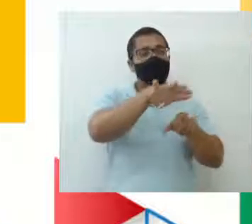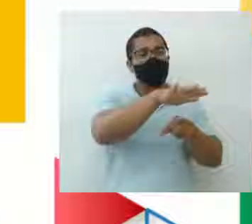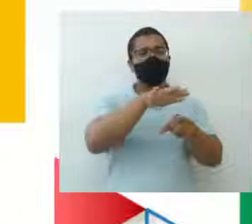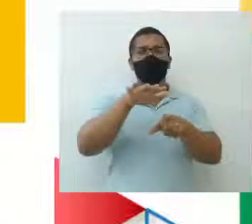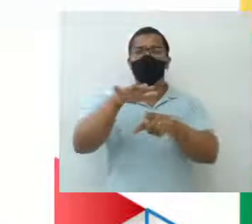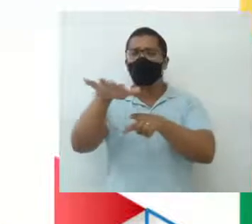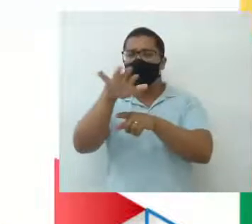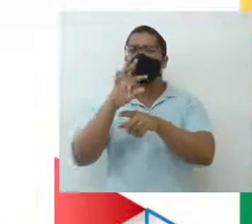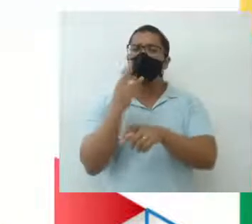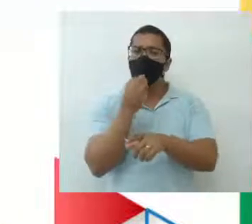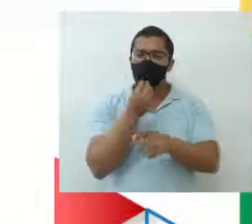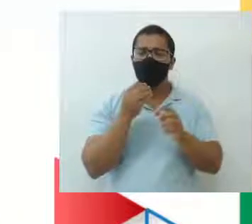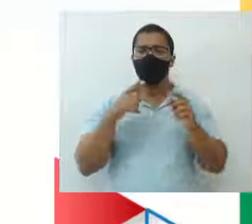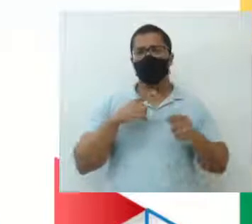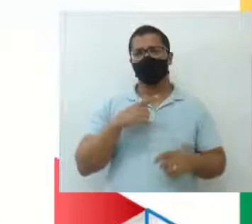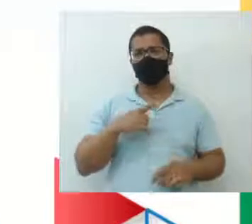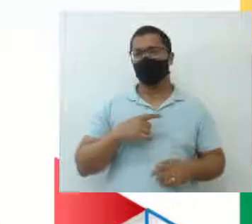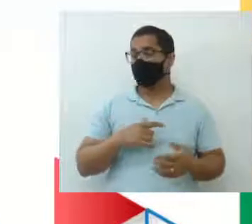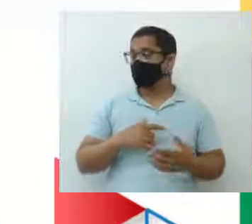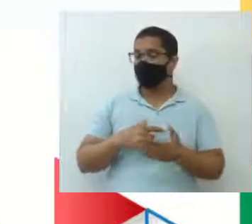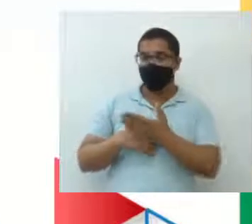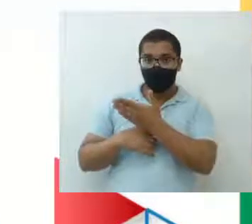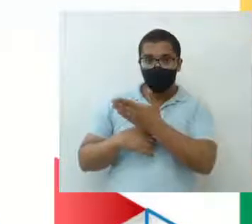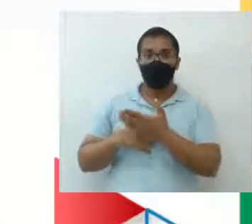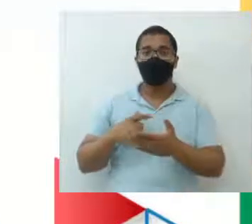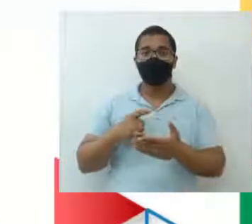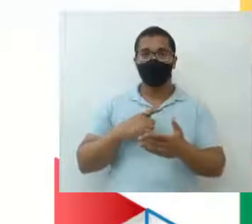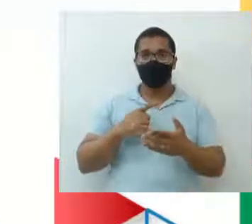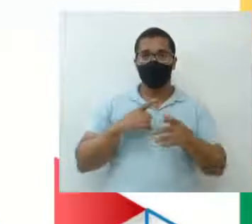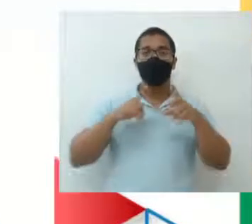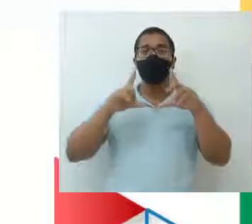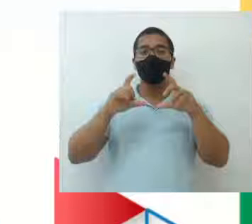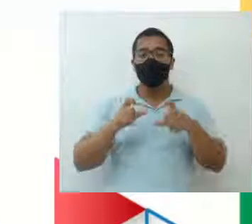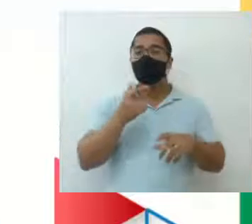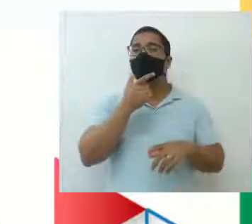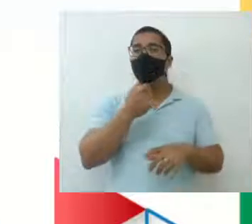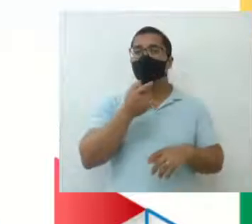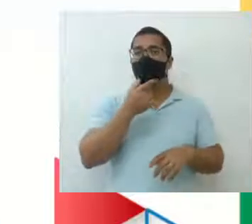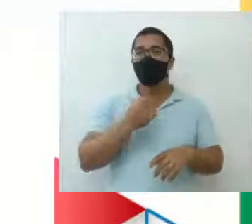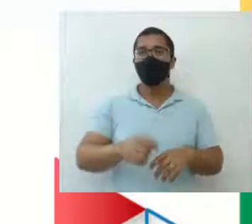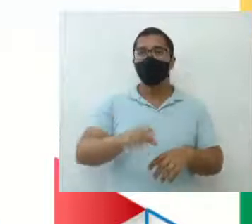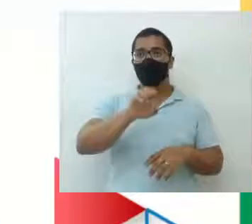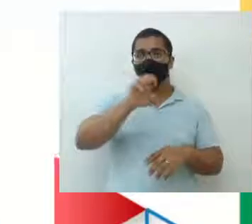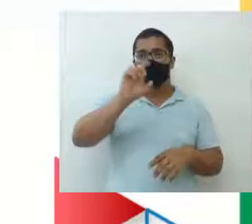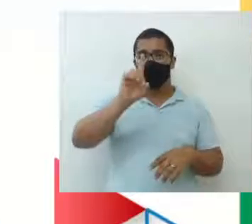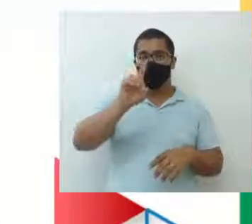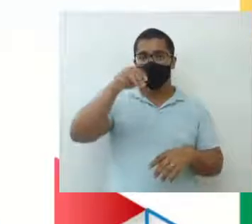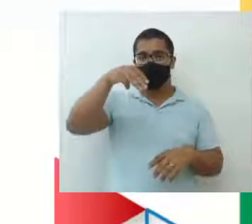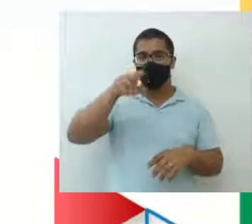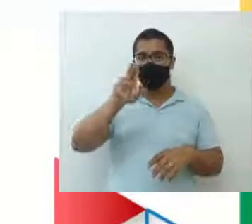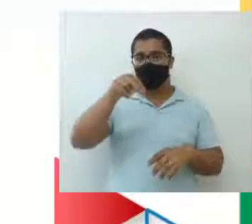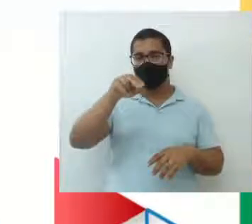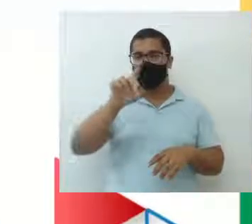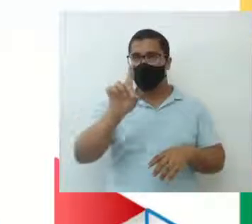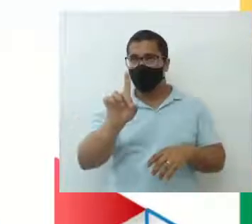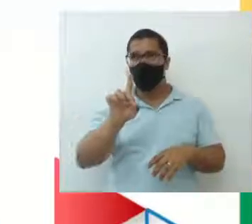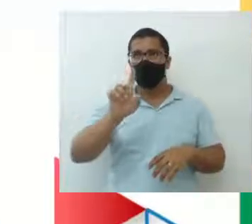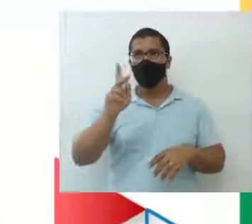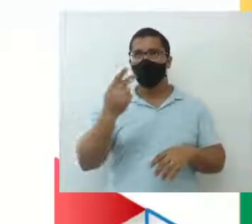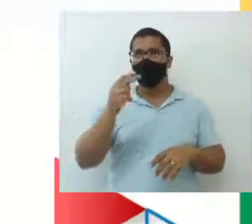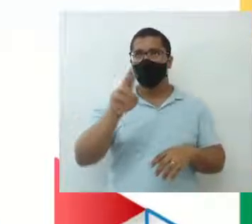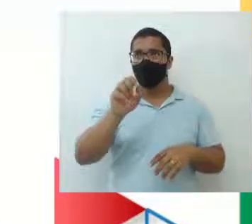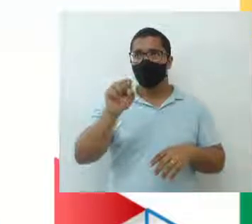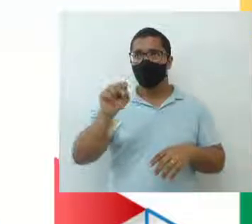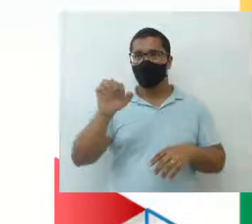conhecimento. E vamos partindo. Olha aí a foto que nós temos de Edmund Husserl. Quem foi ele? Foi um